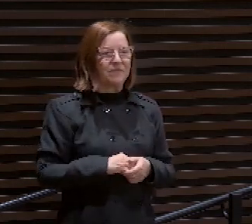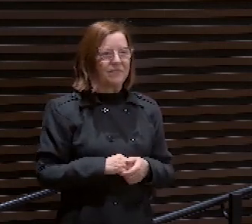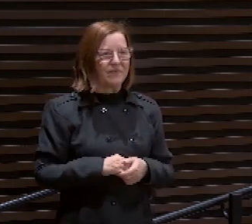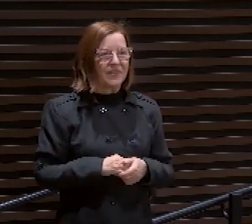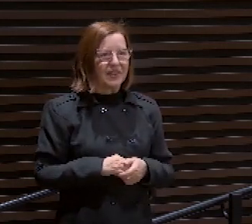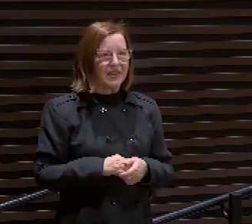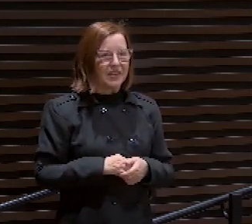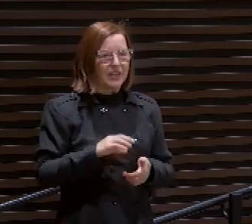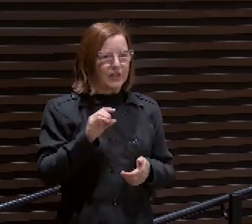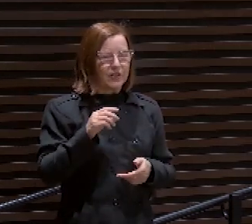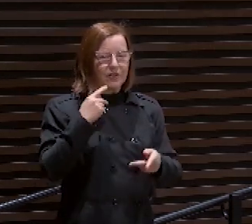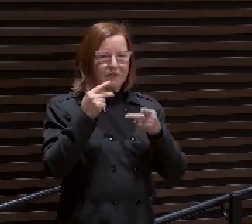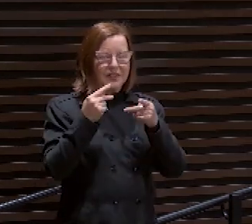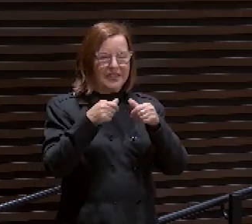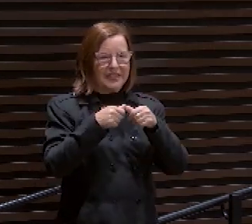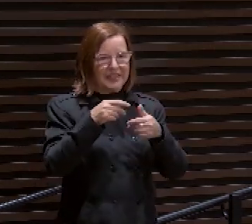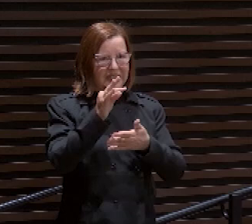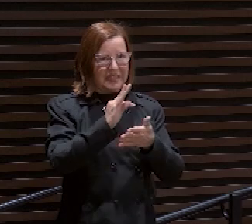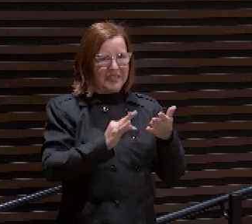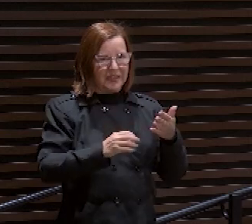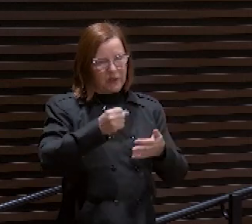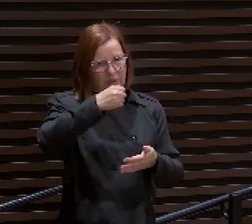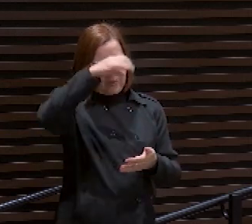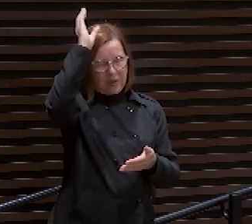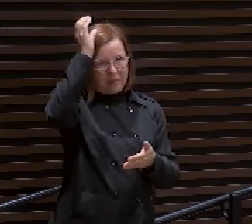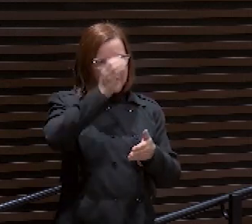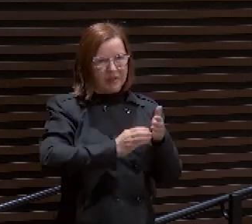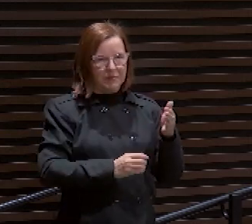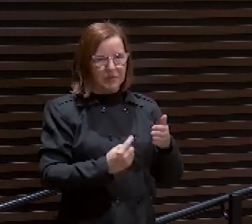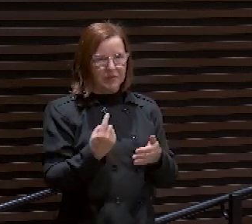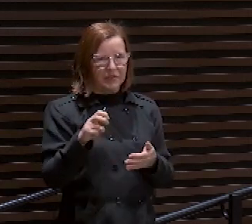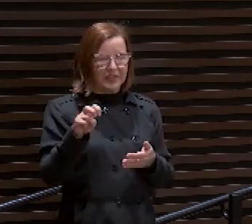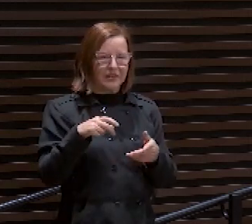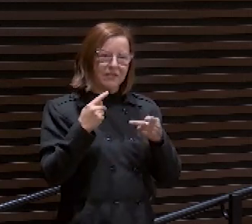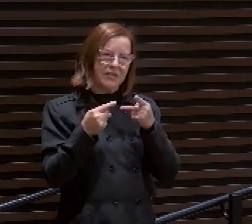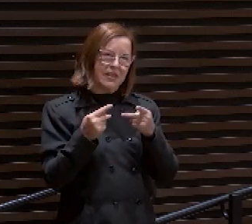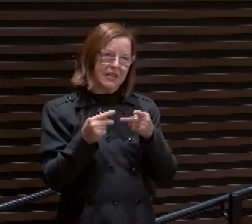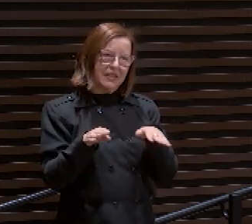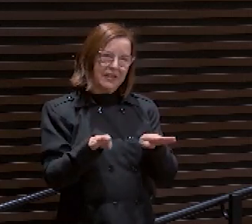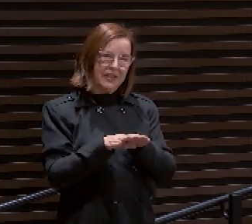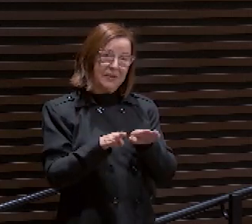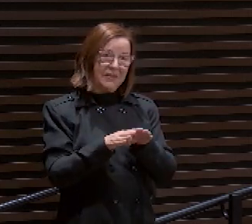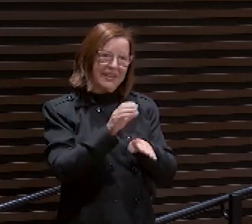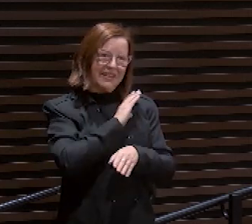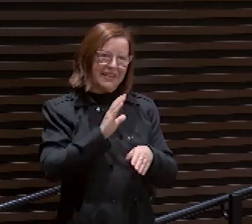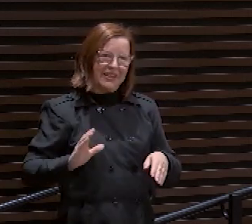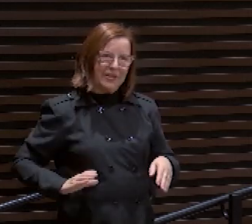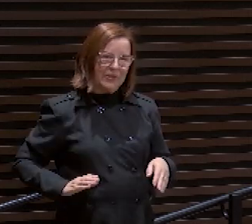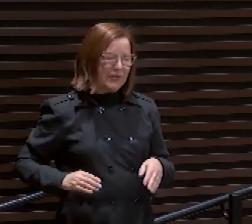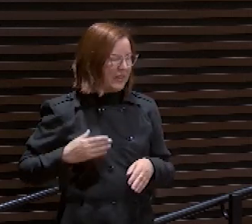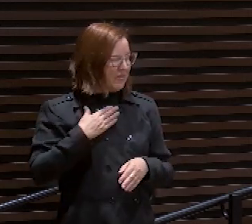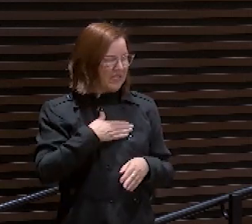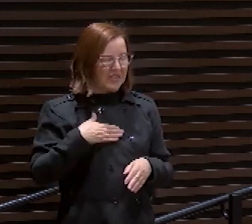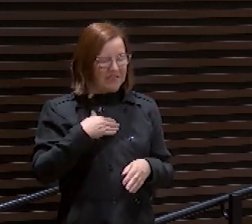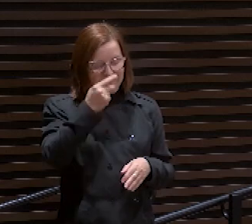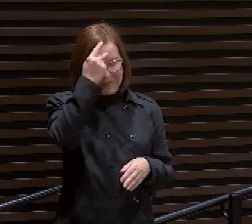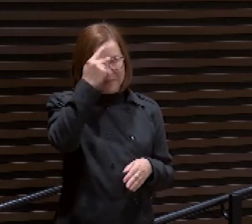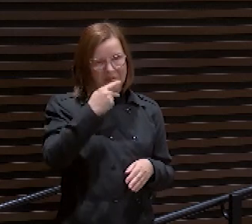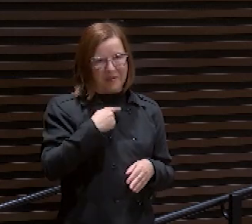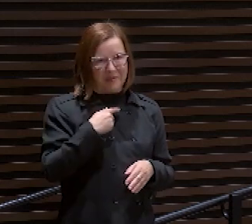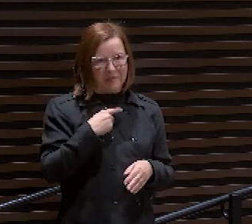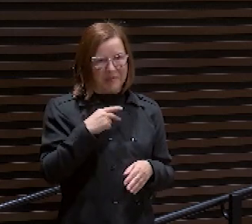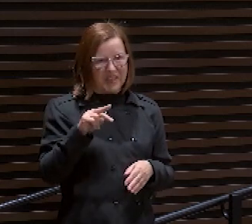esse texto de Romanos capítulo 15, que fala que também Cristo não se agradou a si, como